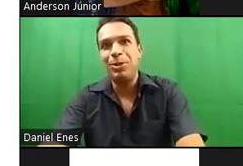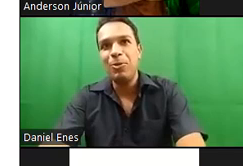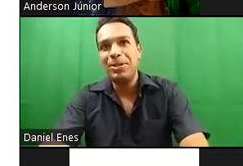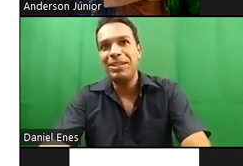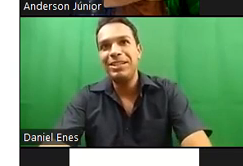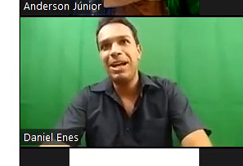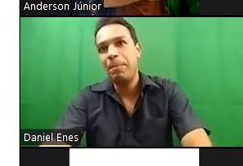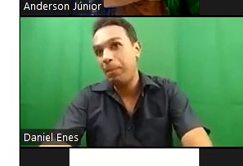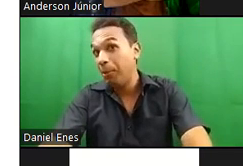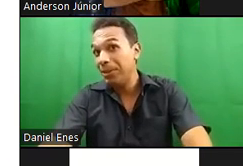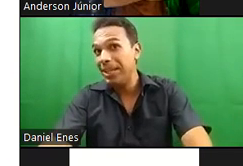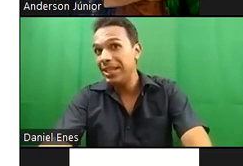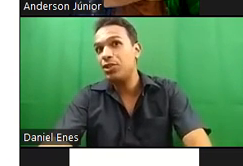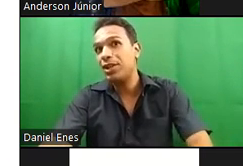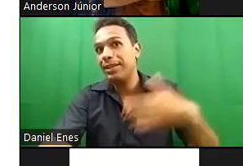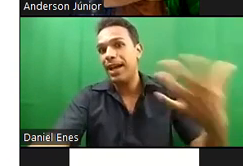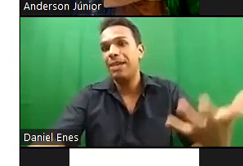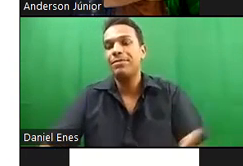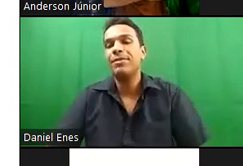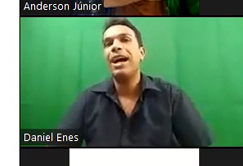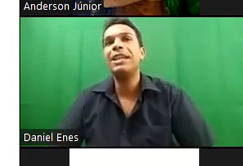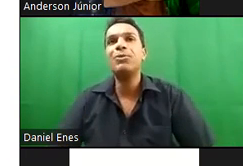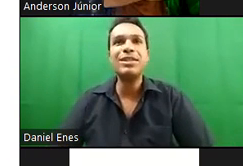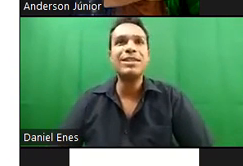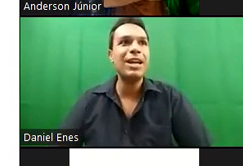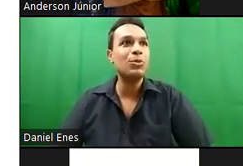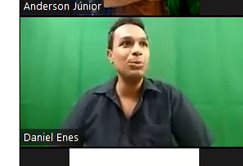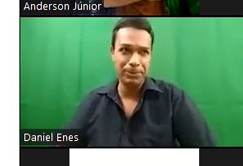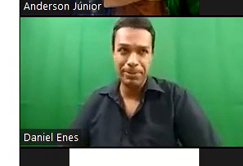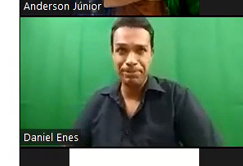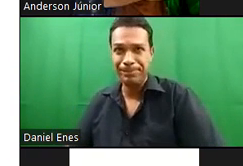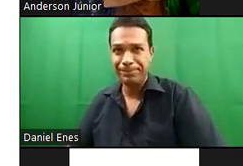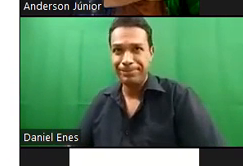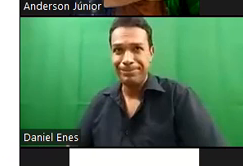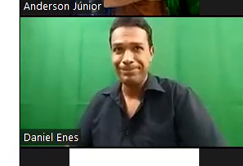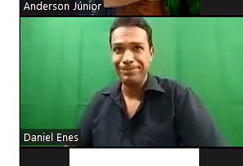por algo que já poderia descartar a língua de sinais como língua.